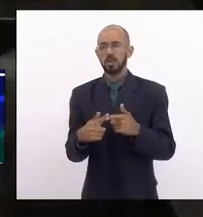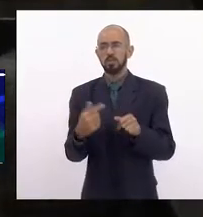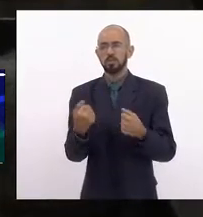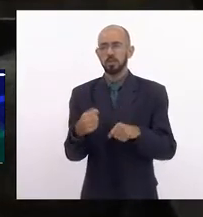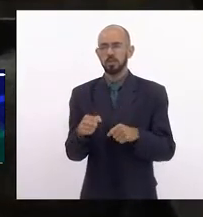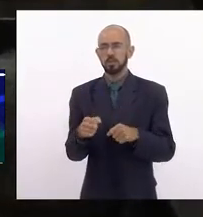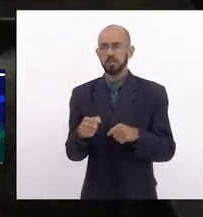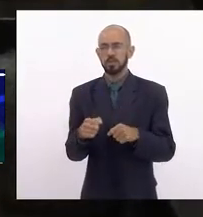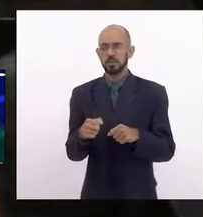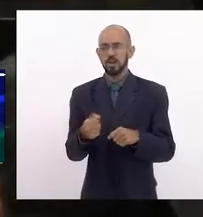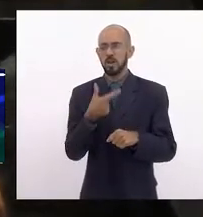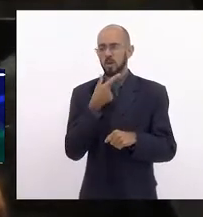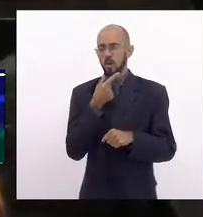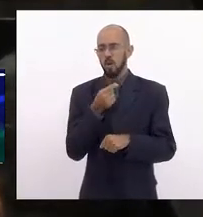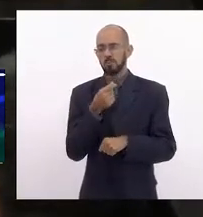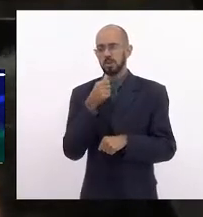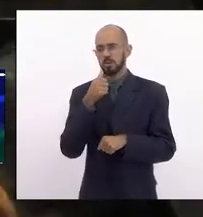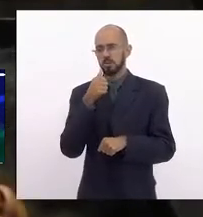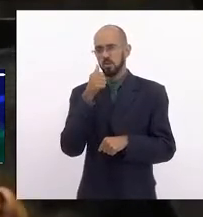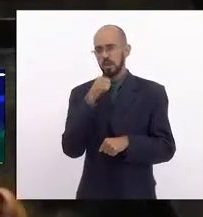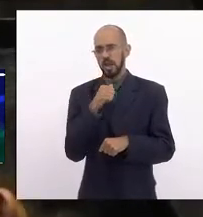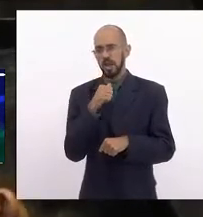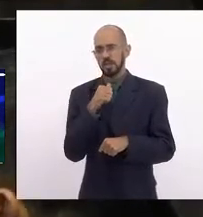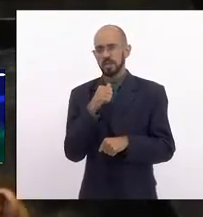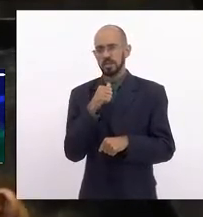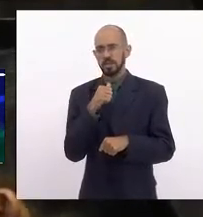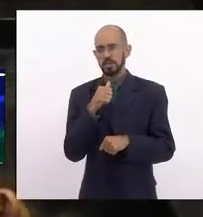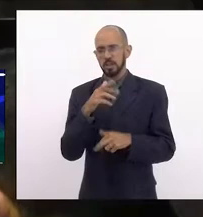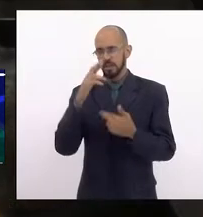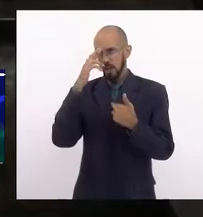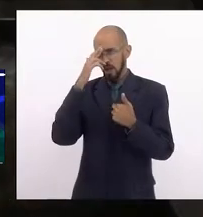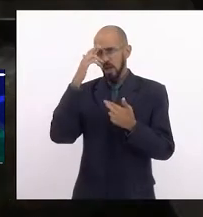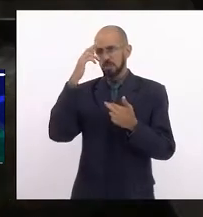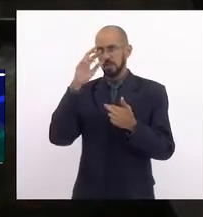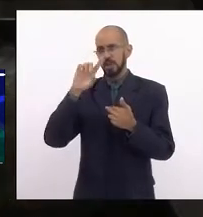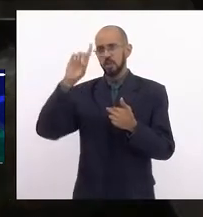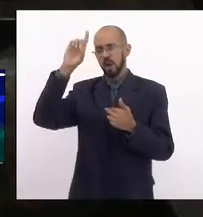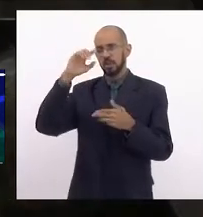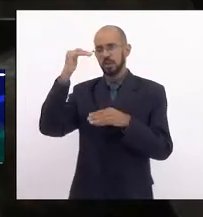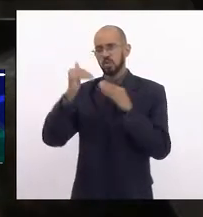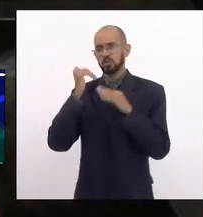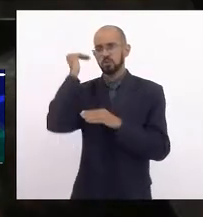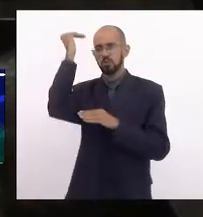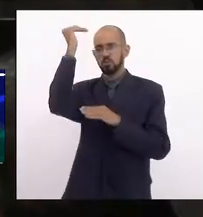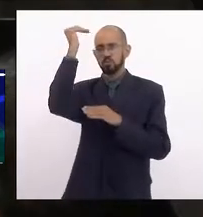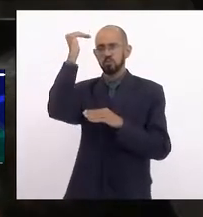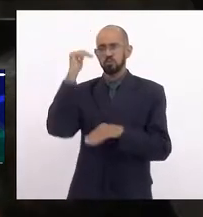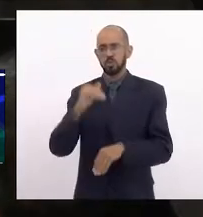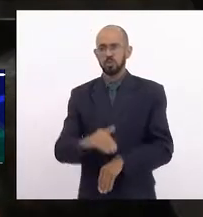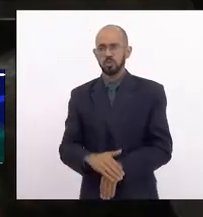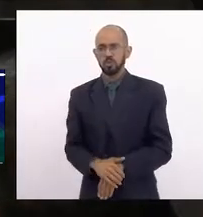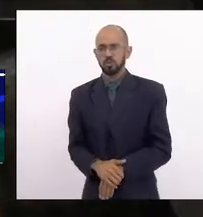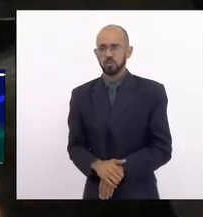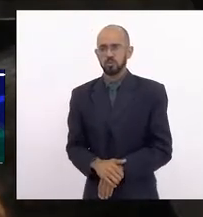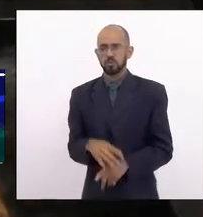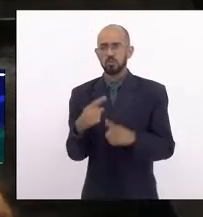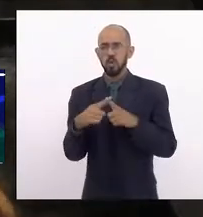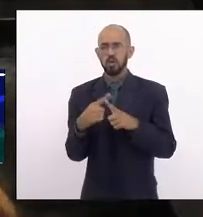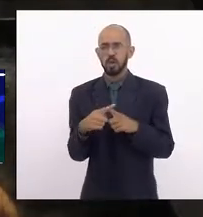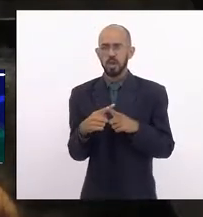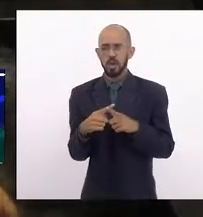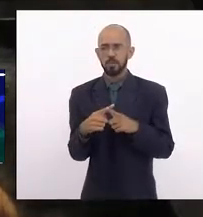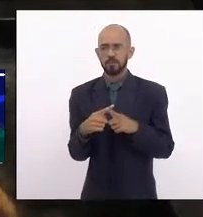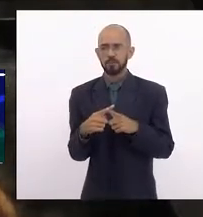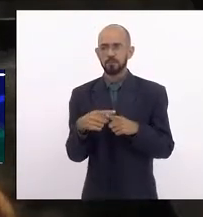precisa ter homens e mulheres que servem ao Deus todo-poderoso sabe para que